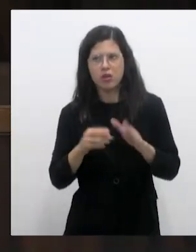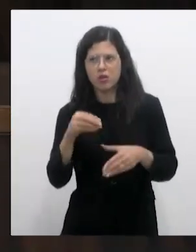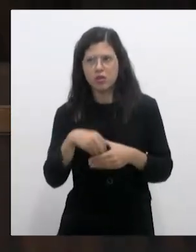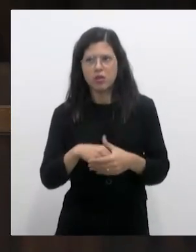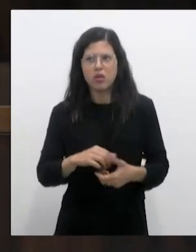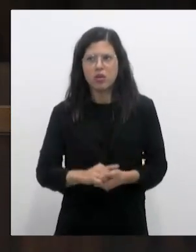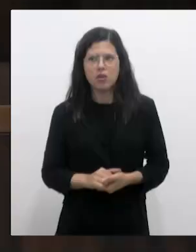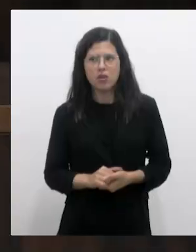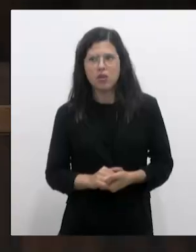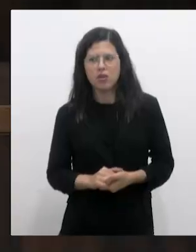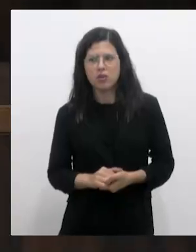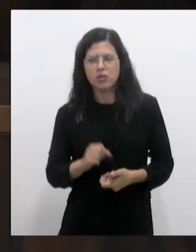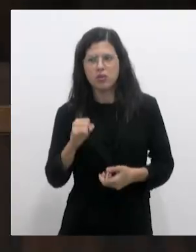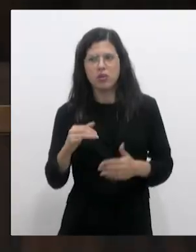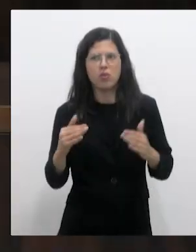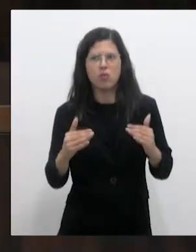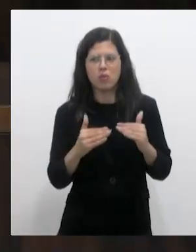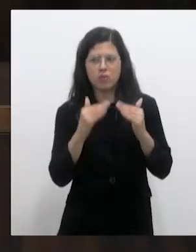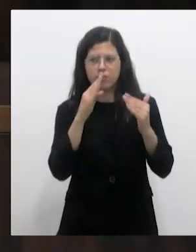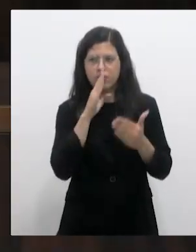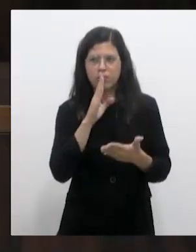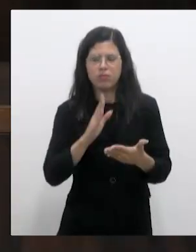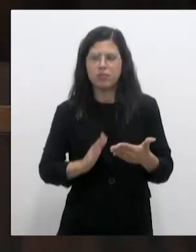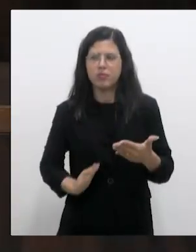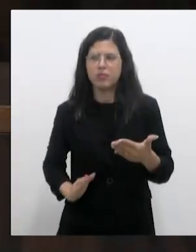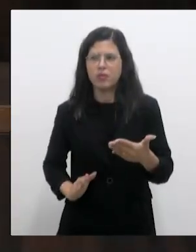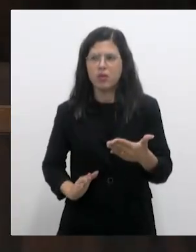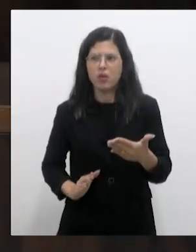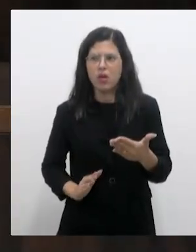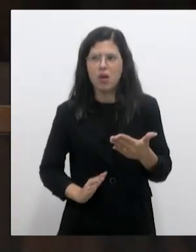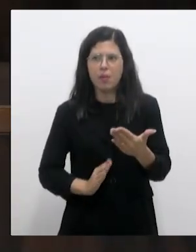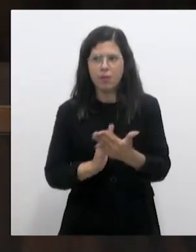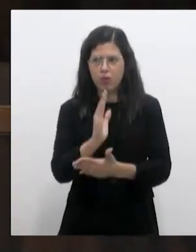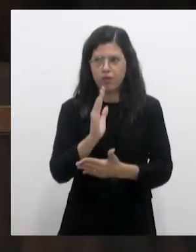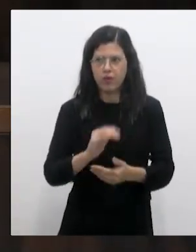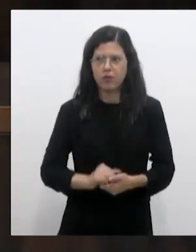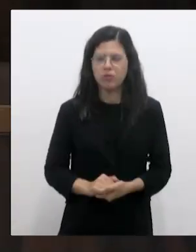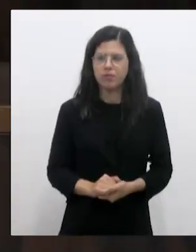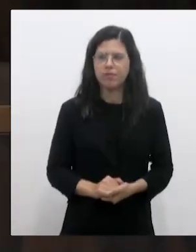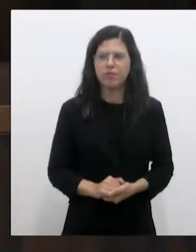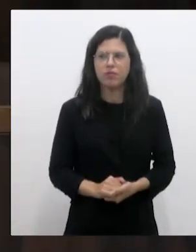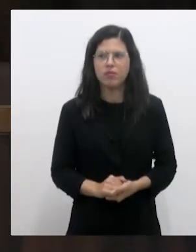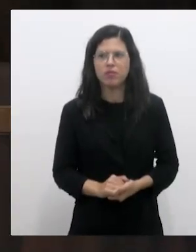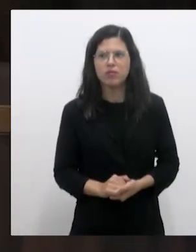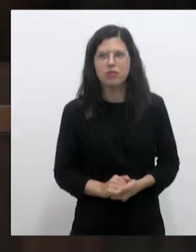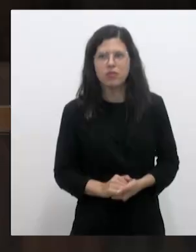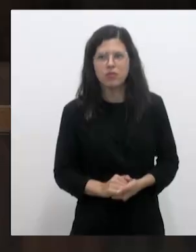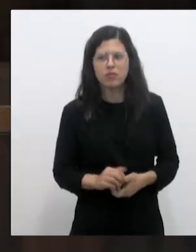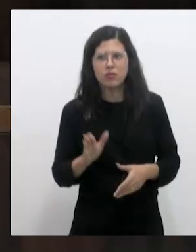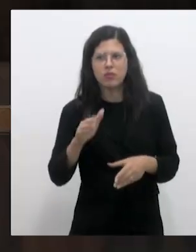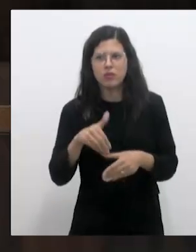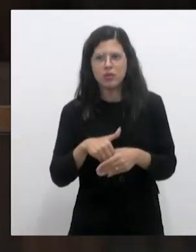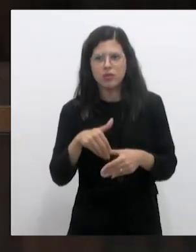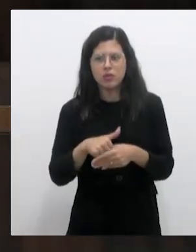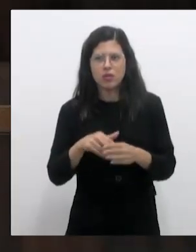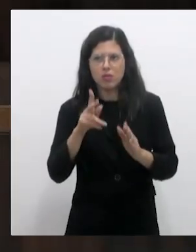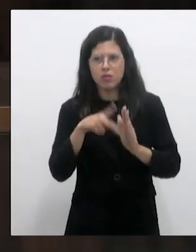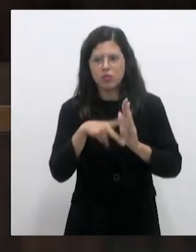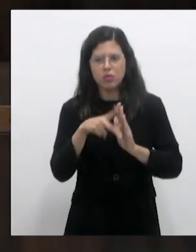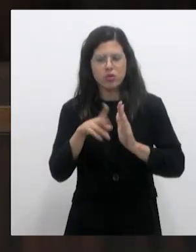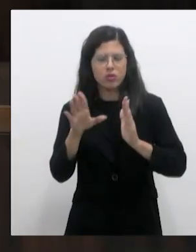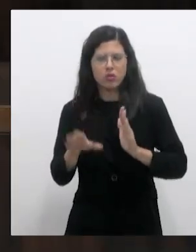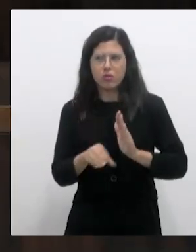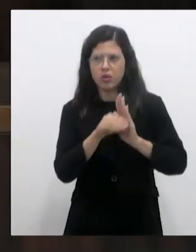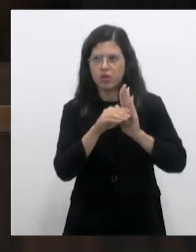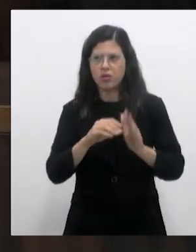Internas. Os senhores que aprovam, permaneçam como estão. Aprovado. Em votação, o projeto